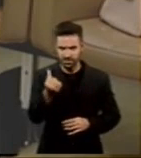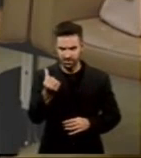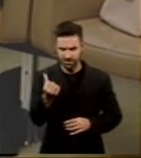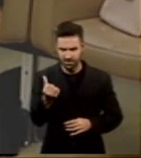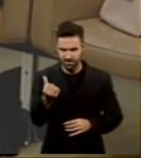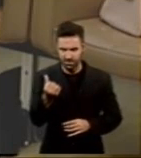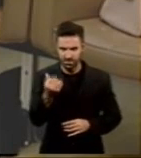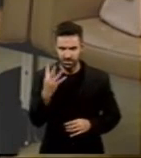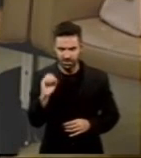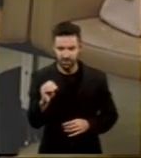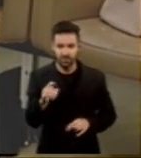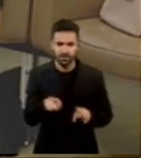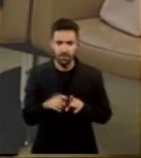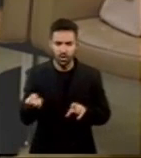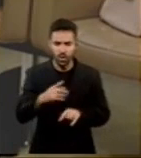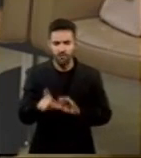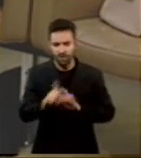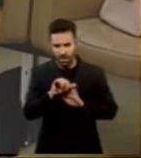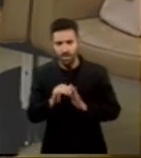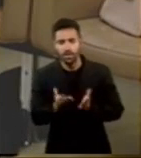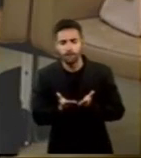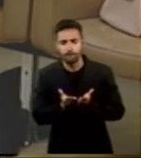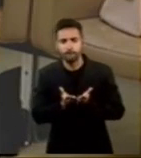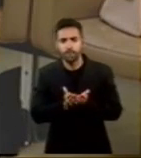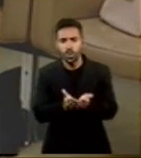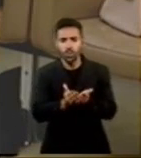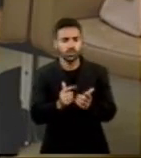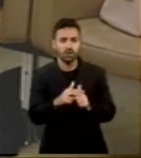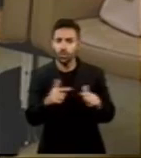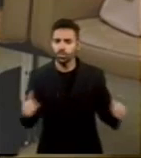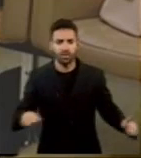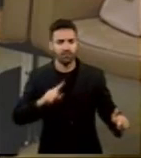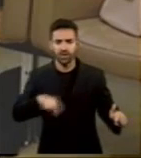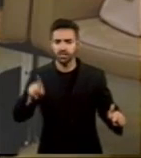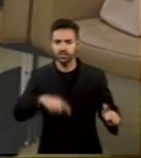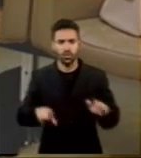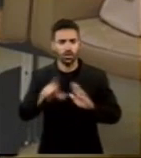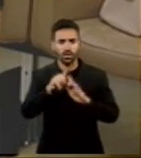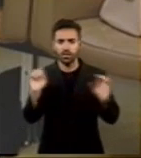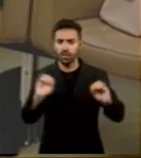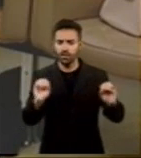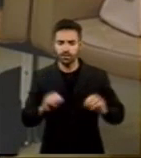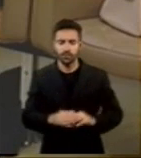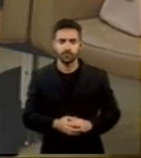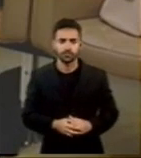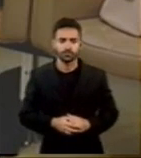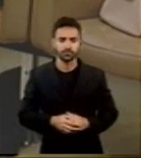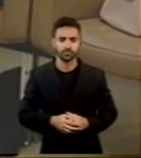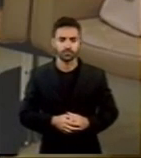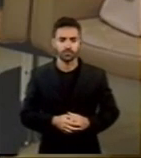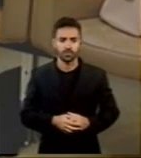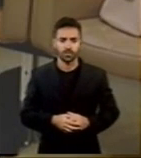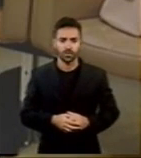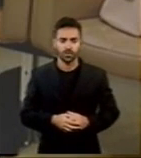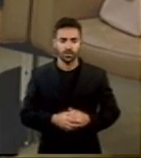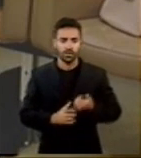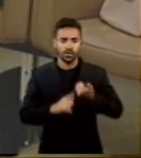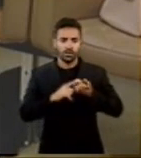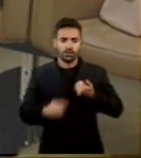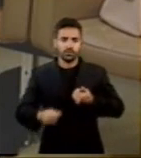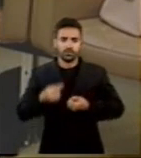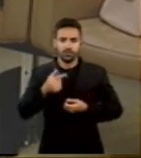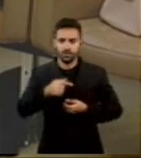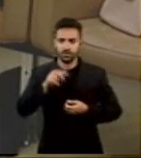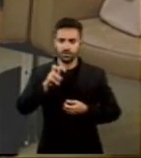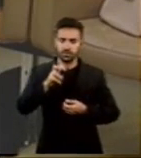nova Lei dos Portos, ela não houve revogação dessa lei. Em nenhum momento o artigo